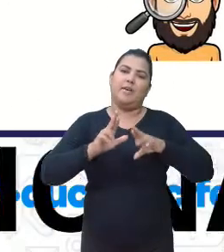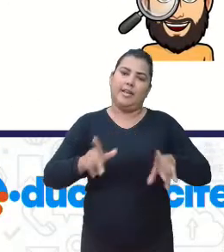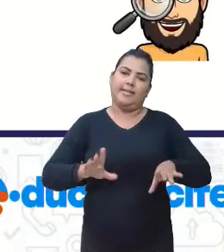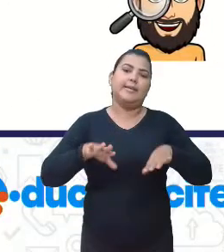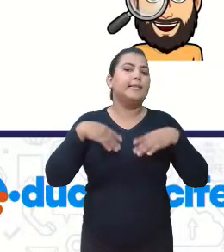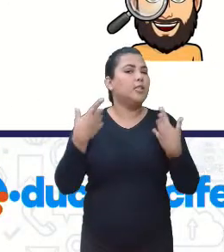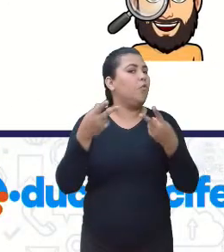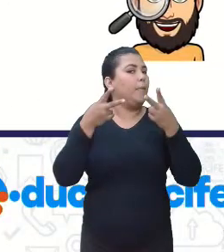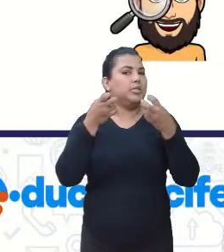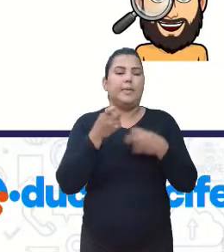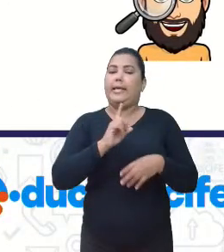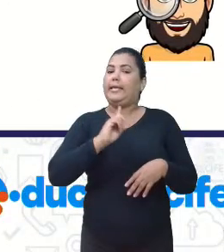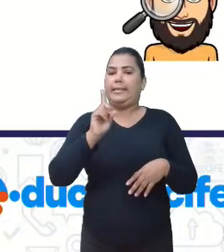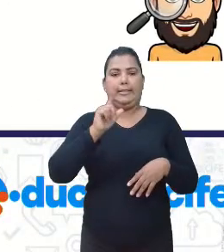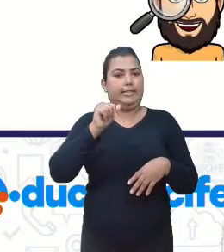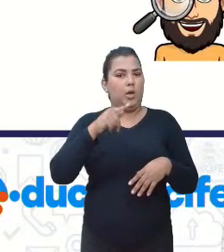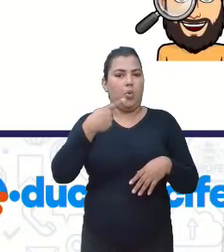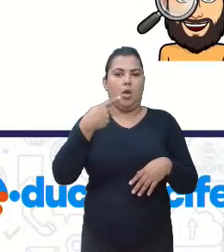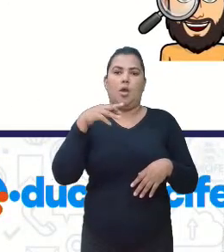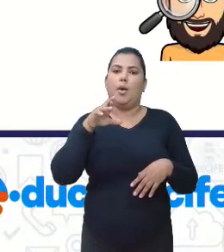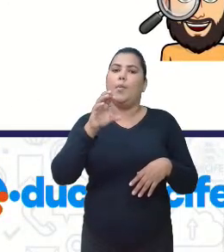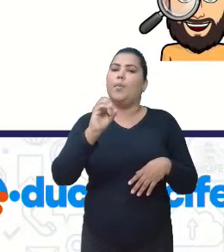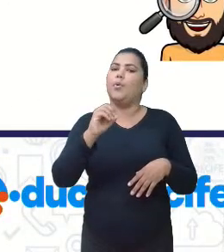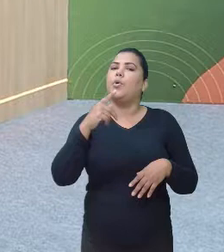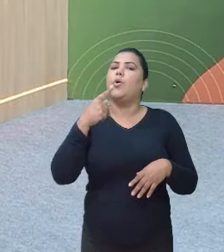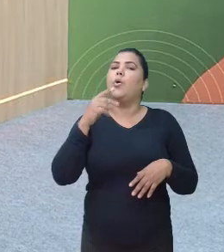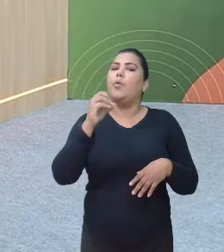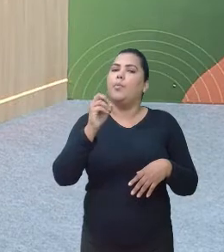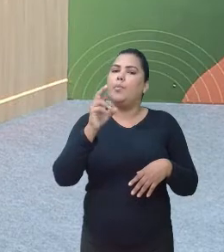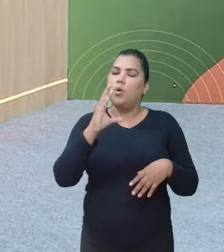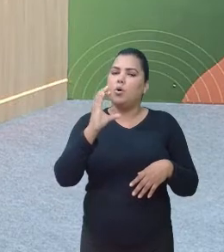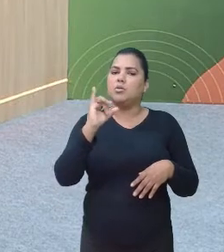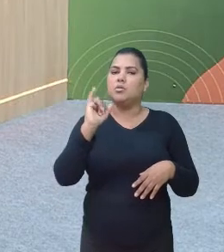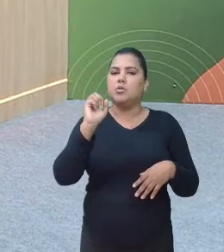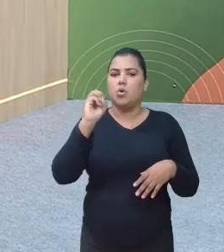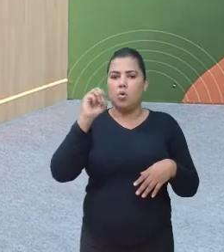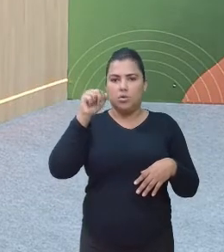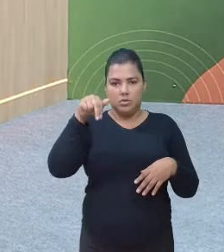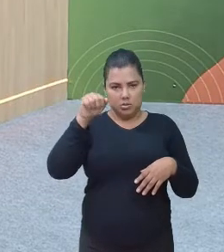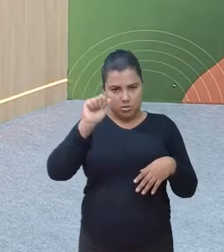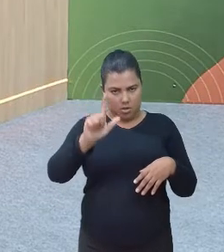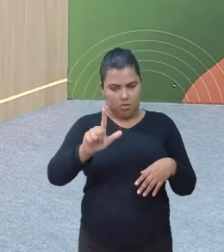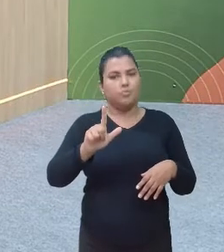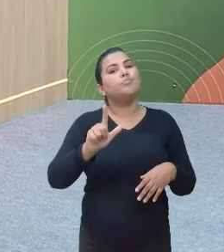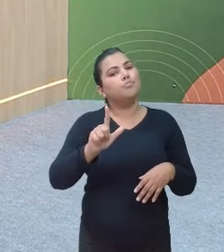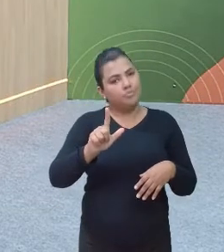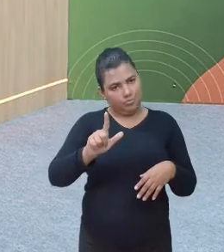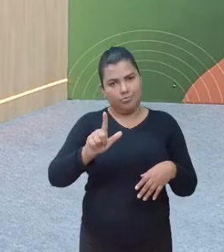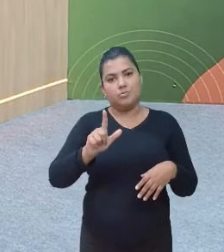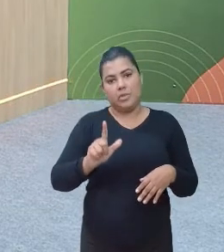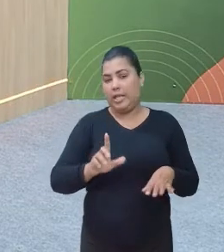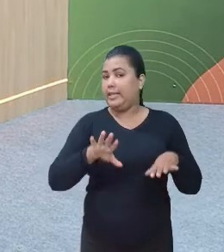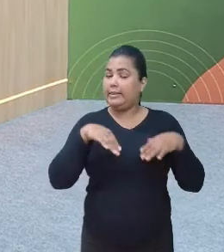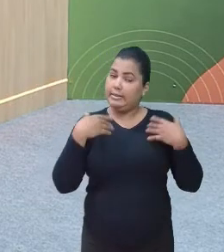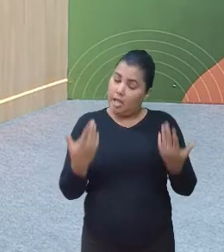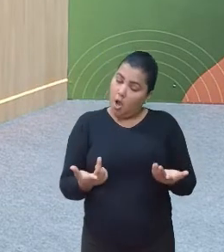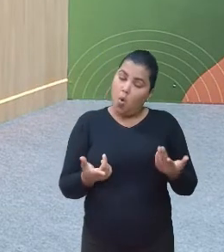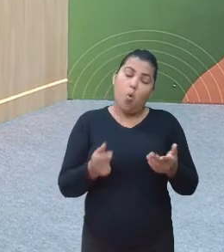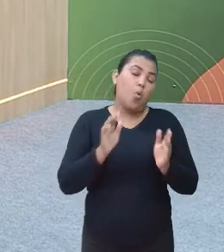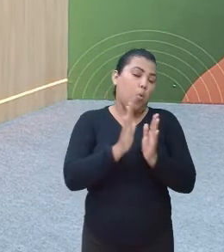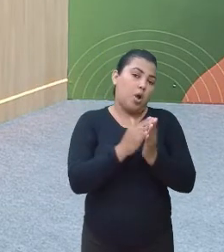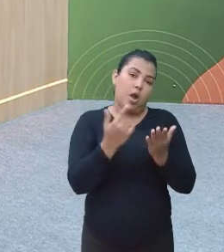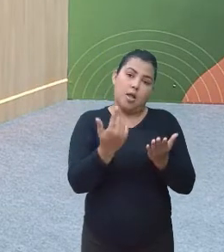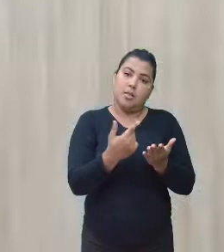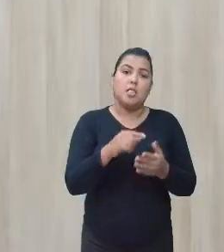eu vou perceber que as dimensões não são proporcionais, logo, esses cadernos não serão semelhantes, tá